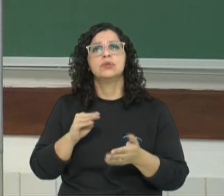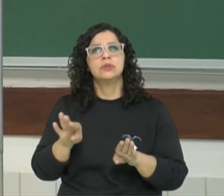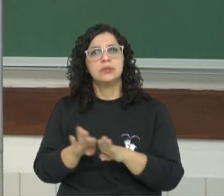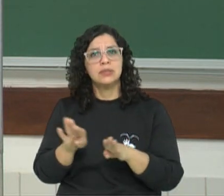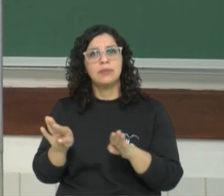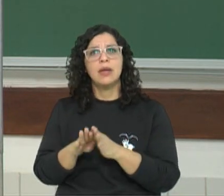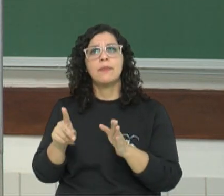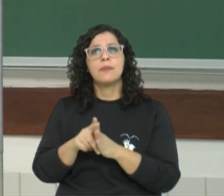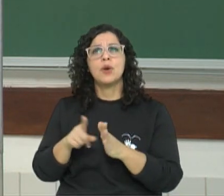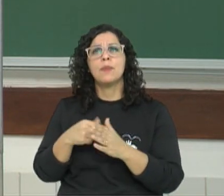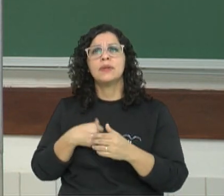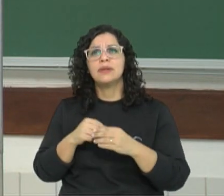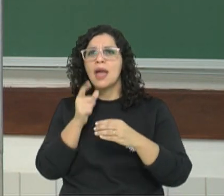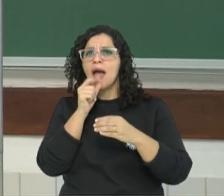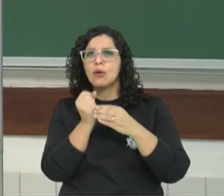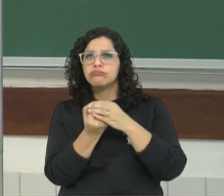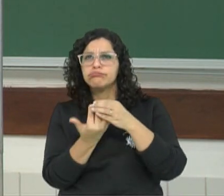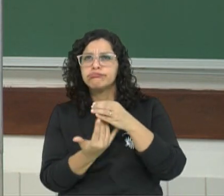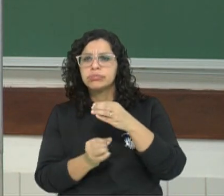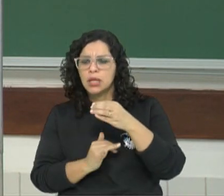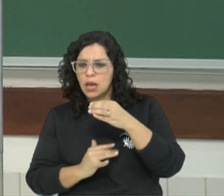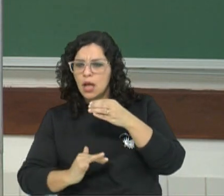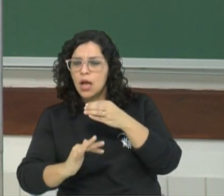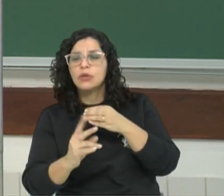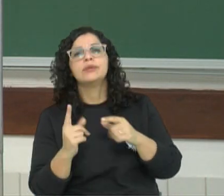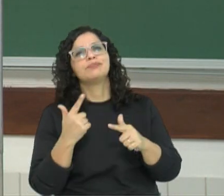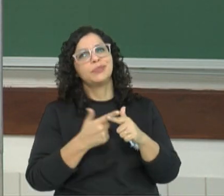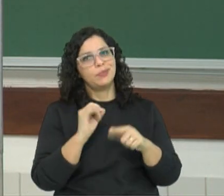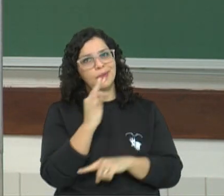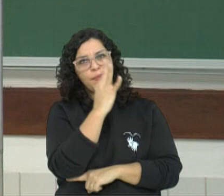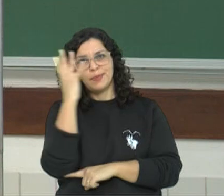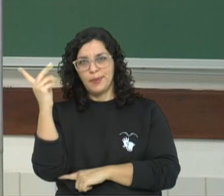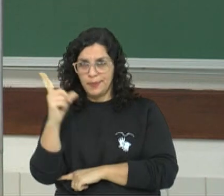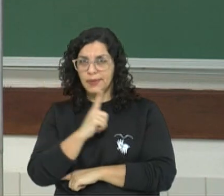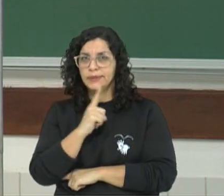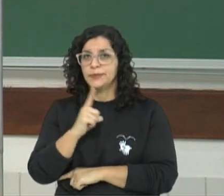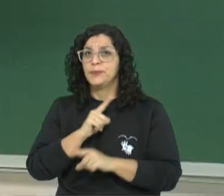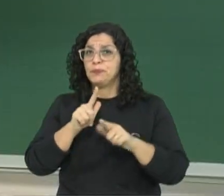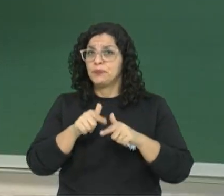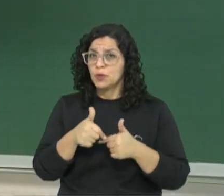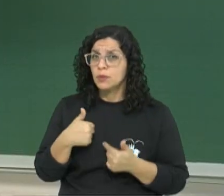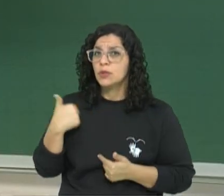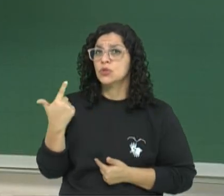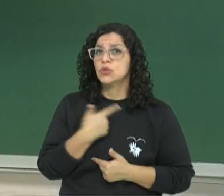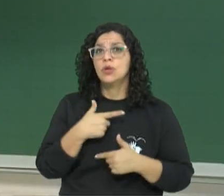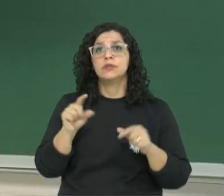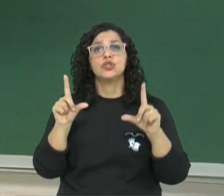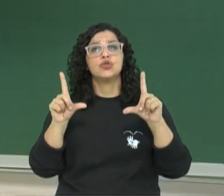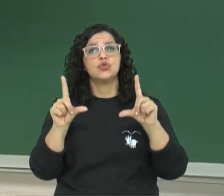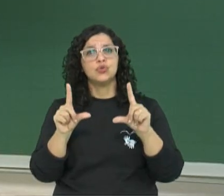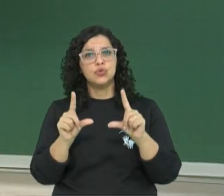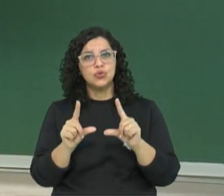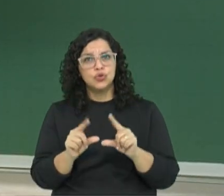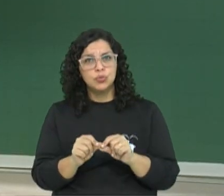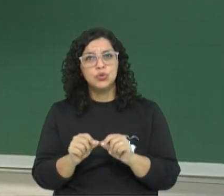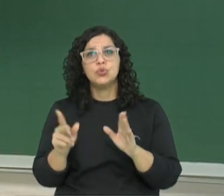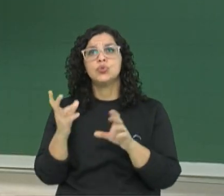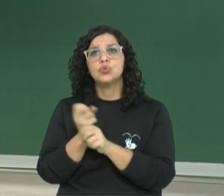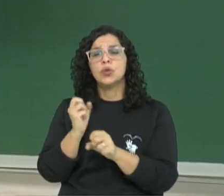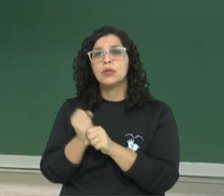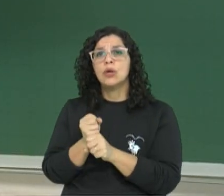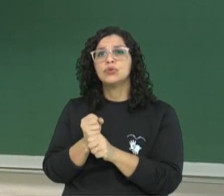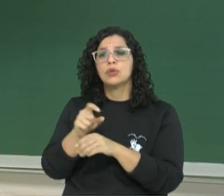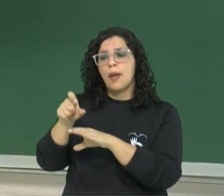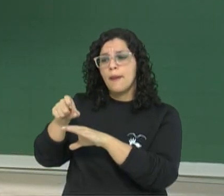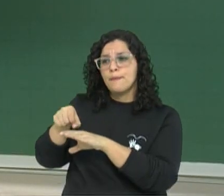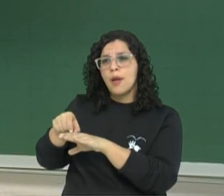conseguir alimentar os lençóis freáticos e todo aquele impacto que a gente tem, certo? Então, isso faz com que reduza, né, a produtividade